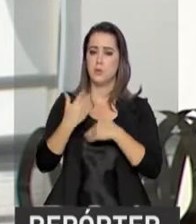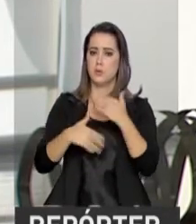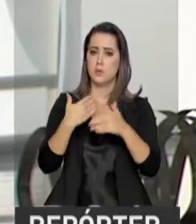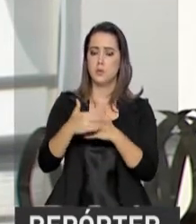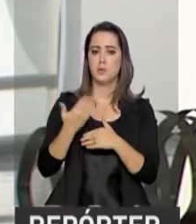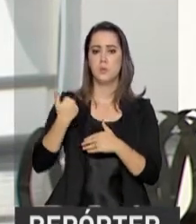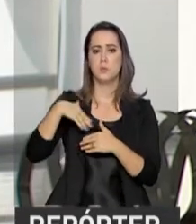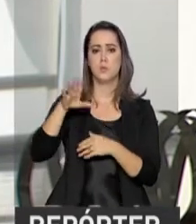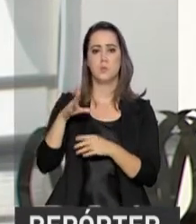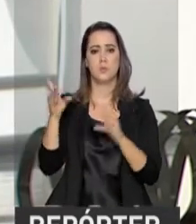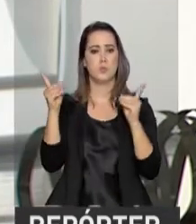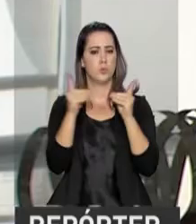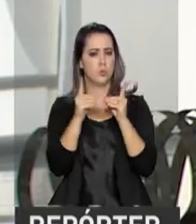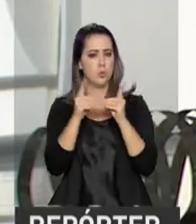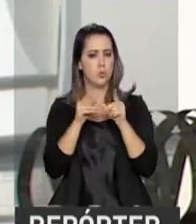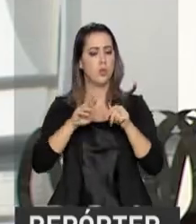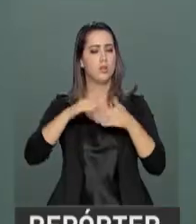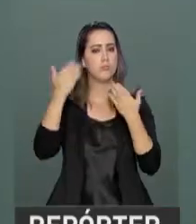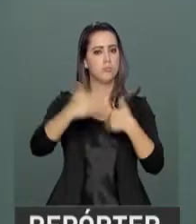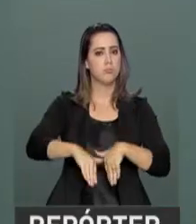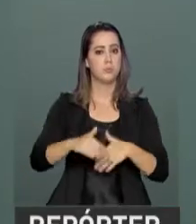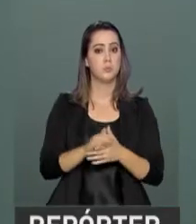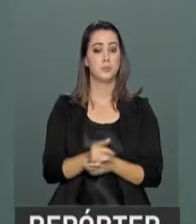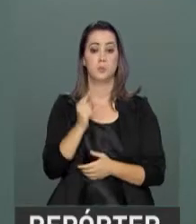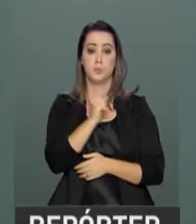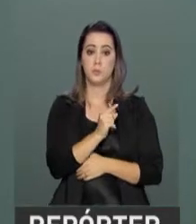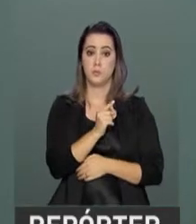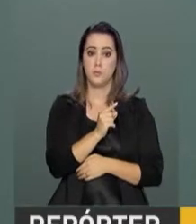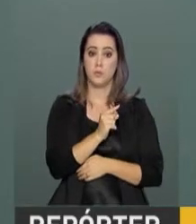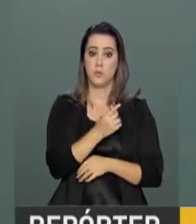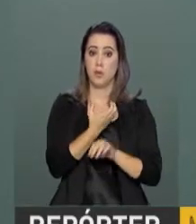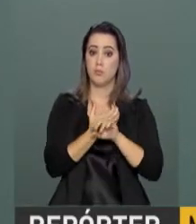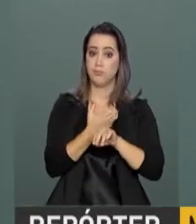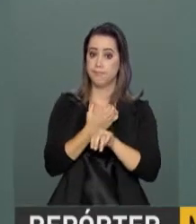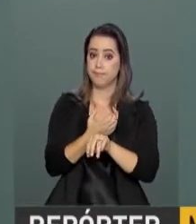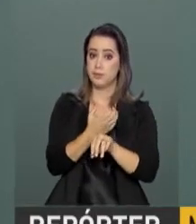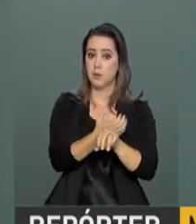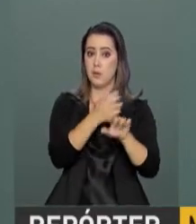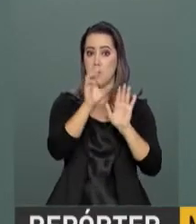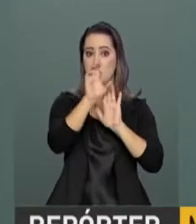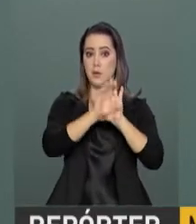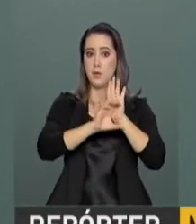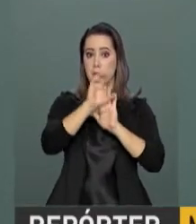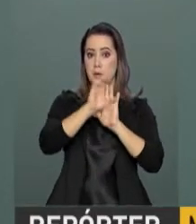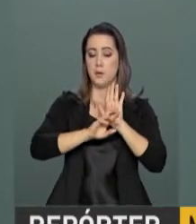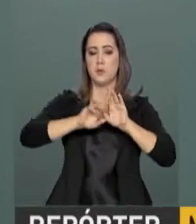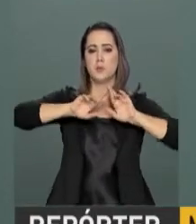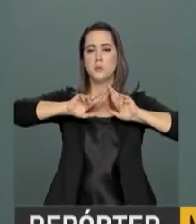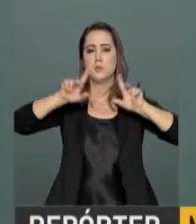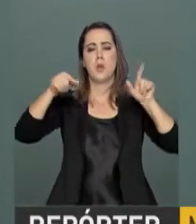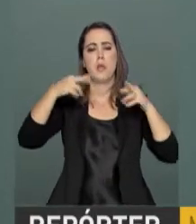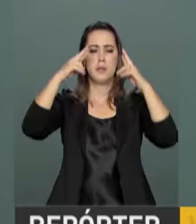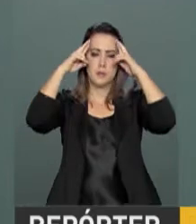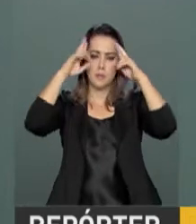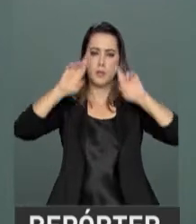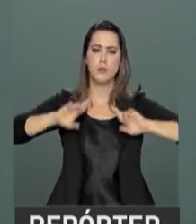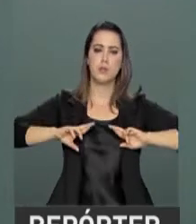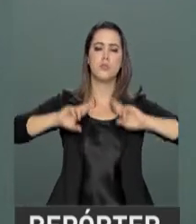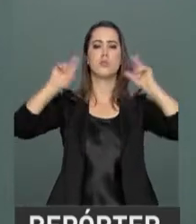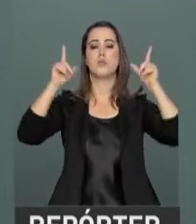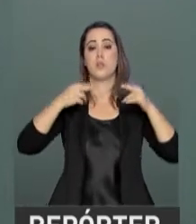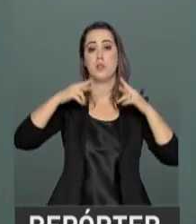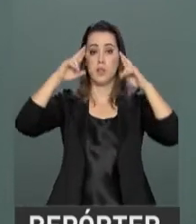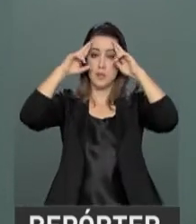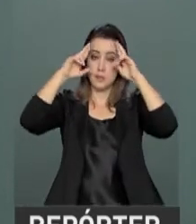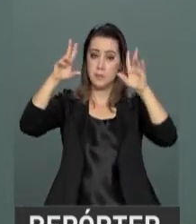de material didático e de avaliação. A base é plural, respeita as diferenças, respeita